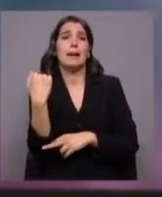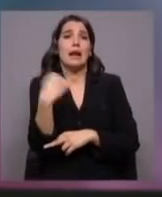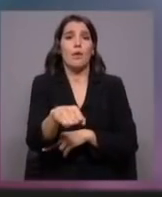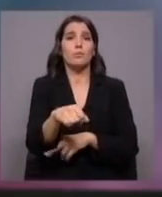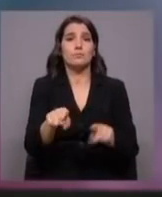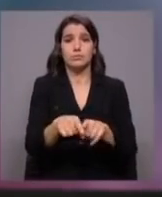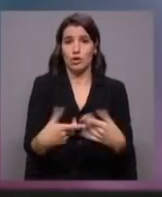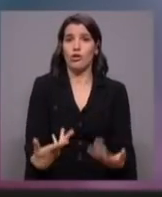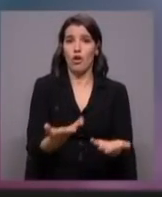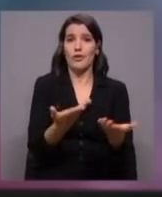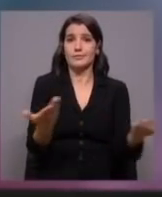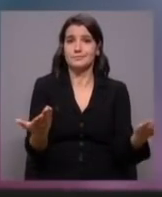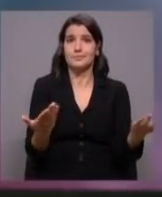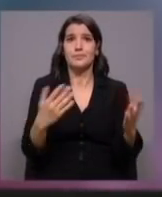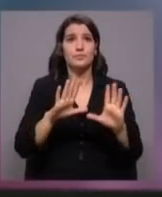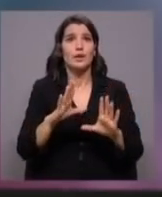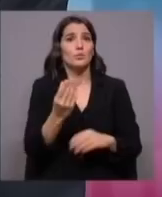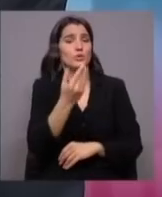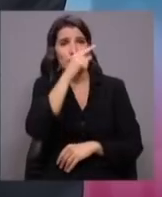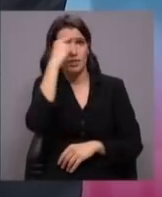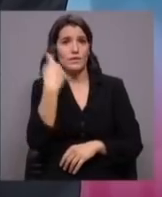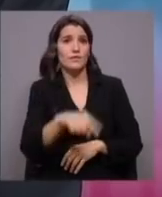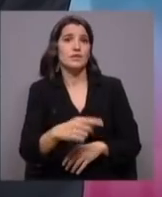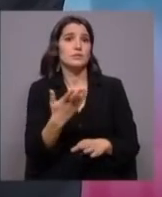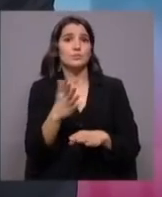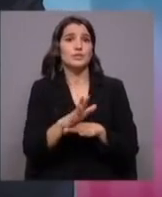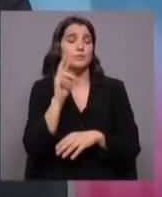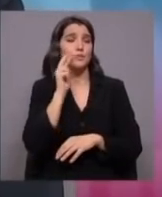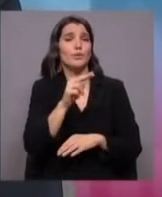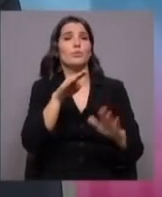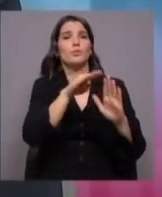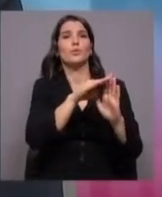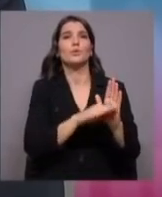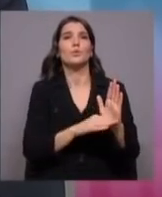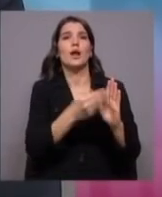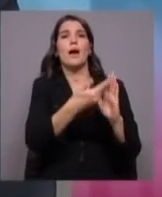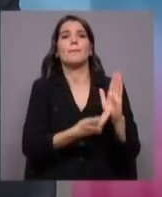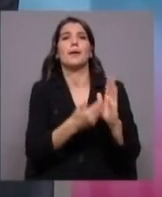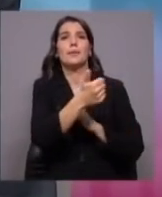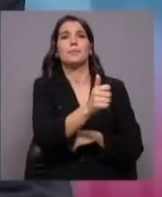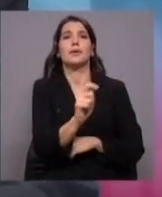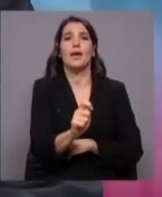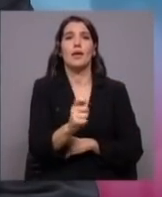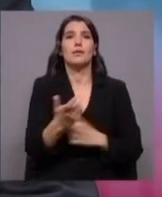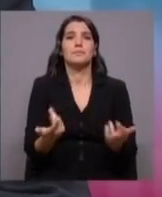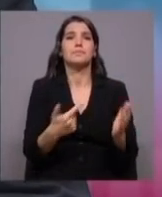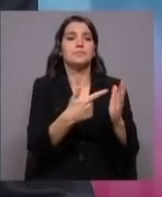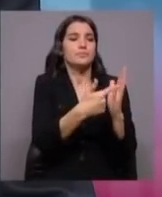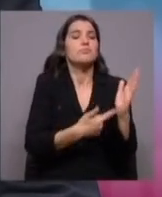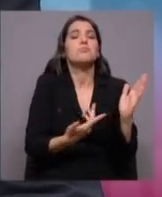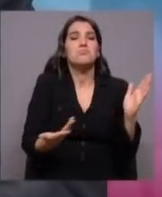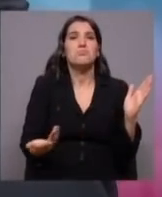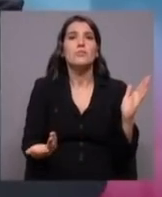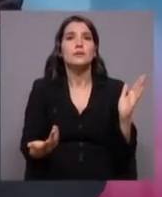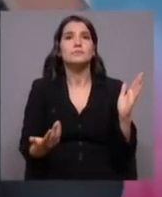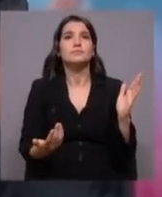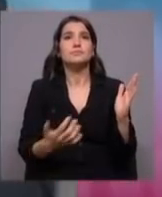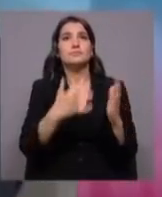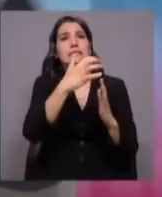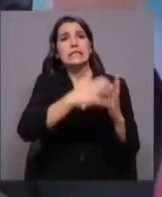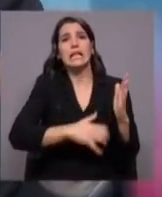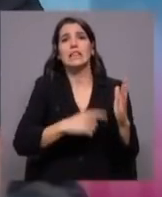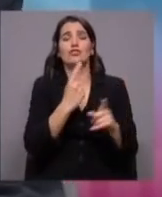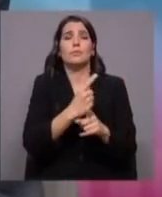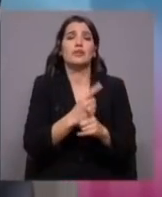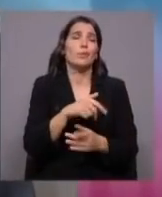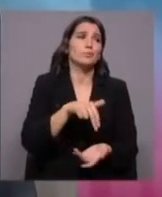agora chegamos. Mas é muito difícil, quando nós olhamos para o programa do Bloco de Esquerda, que mais não é do que passar a texto aquilo que são as